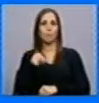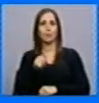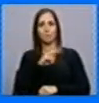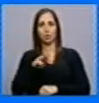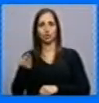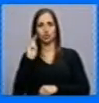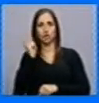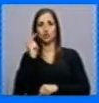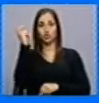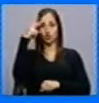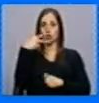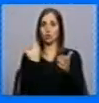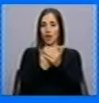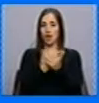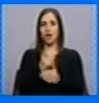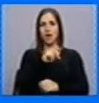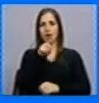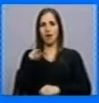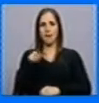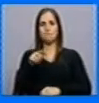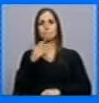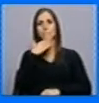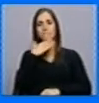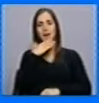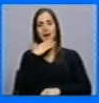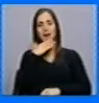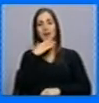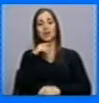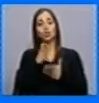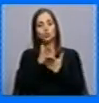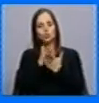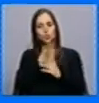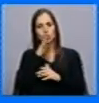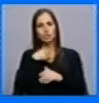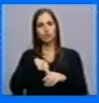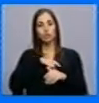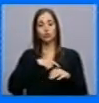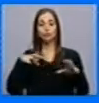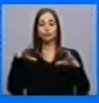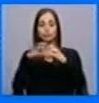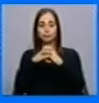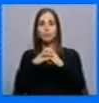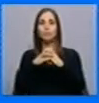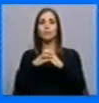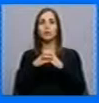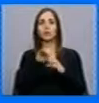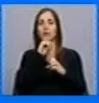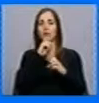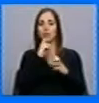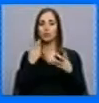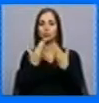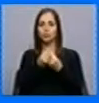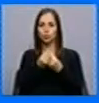uma anã branca. E, portanto, o que diz este estudo é que quando nós temos este tipo de união, nós temos a emissão de positrões em quantidade suficiente